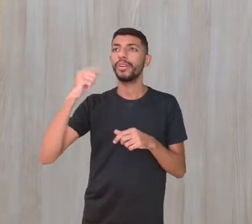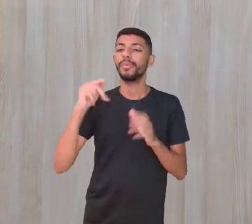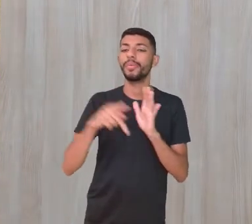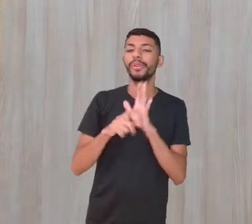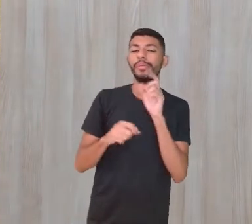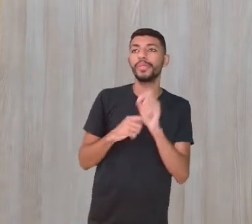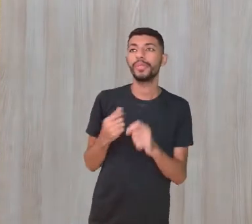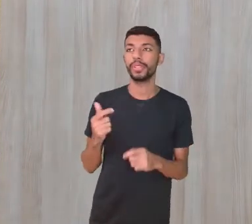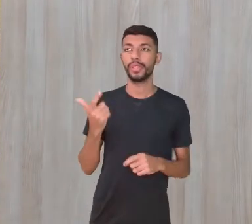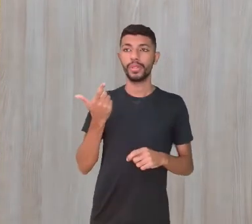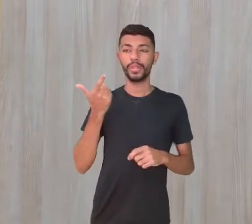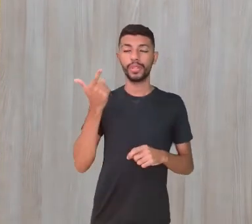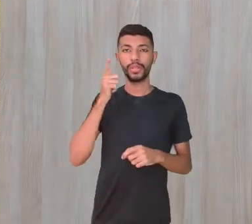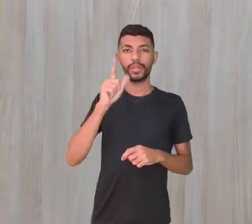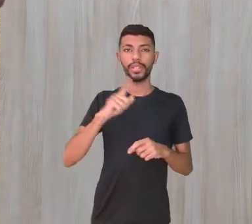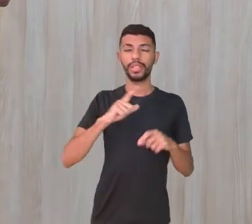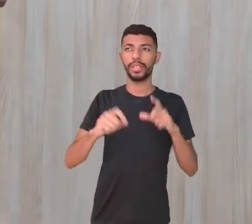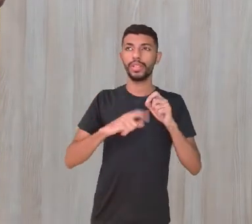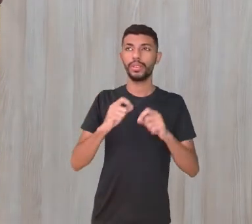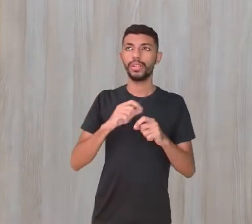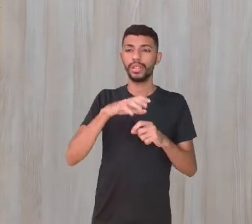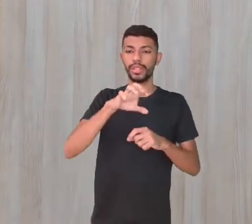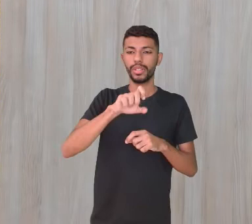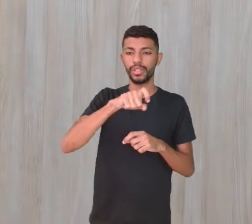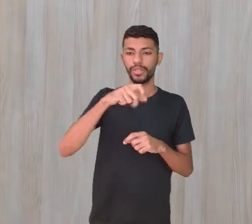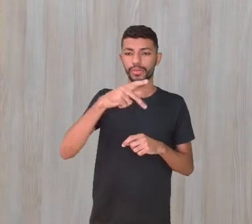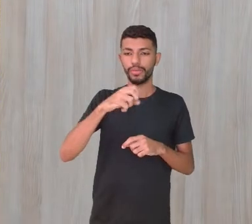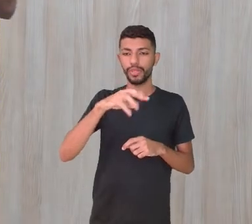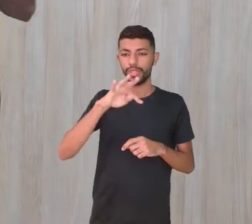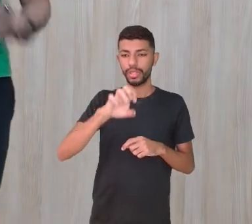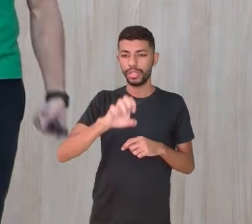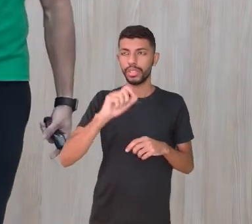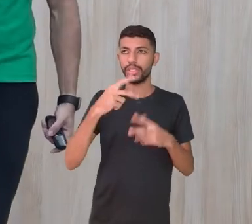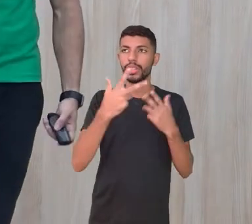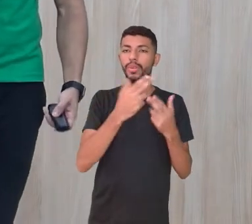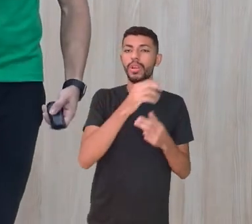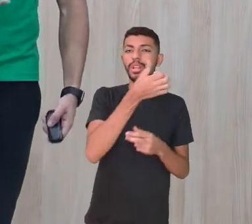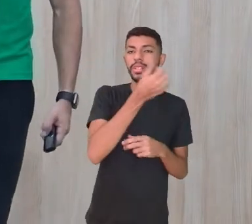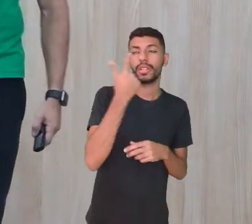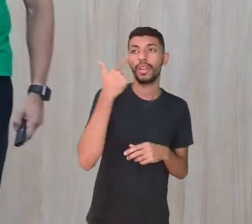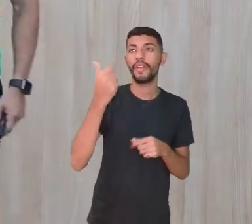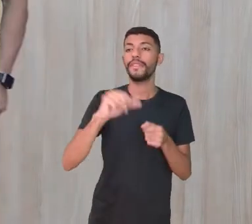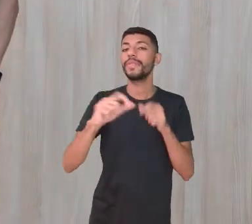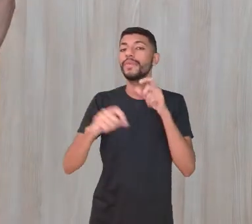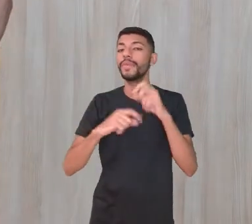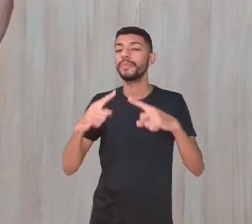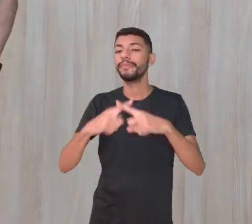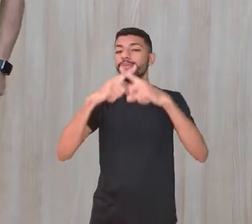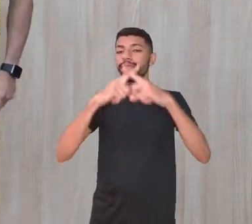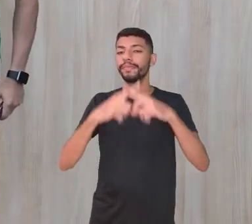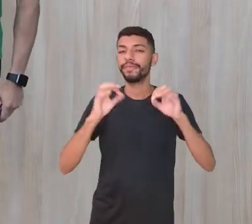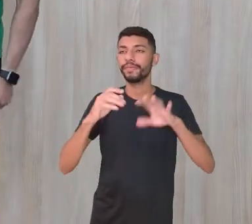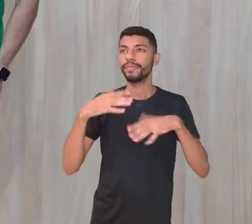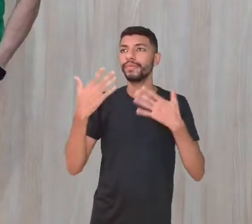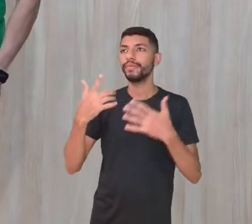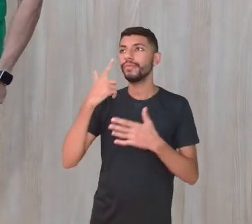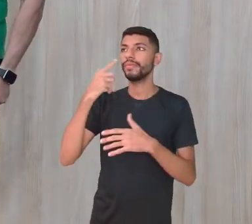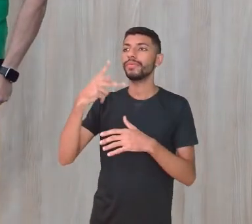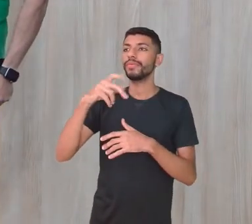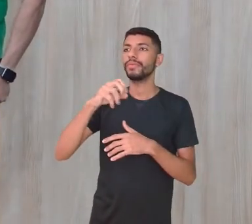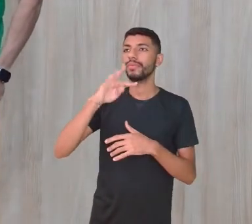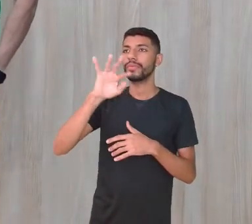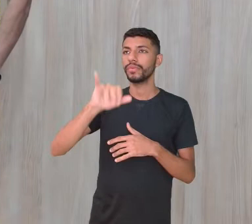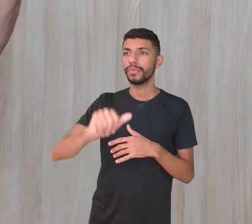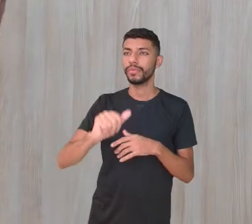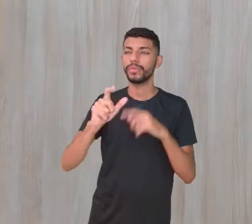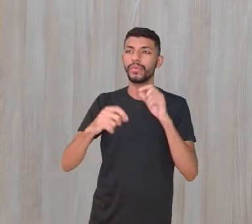que o expoente ficasse igual a 6? Eu fiz o quê? Multipliquei. Então, na potência de